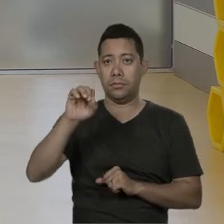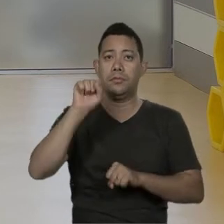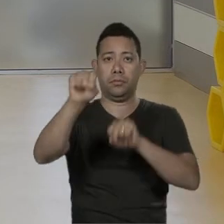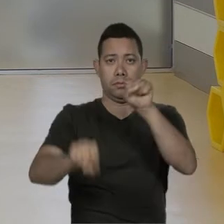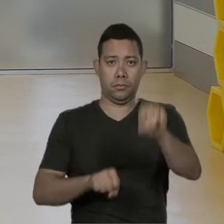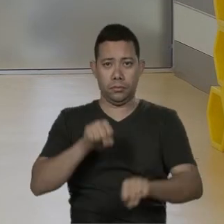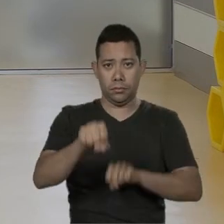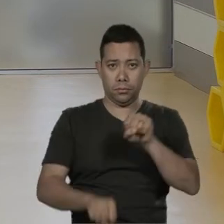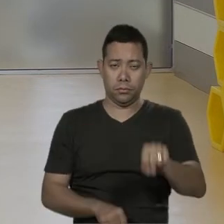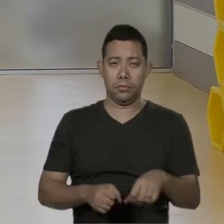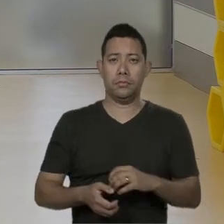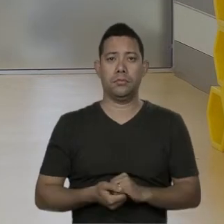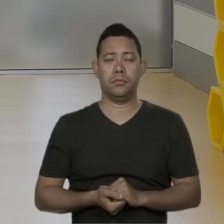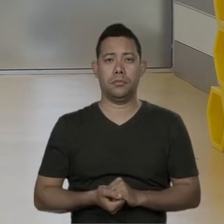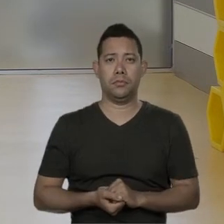lá.